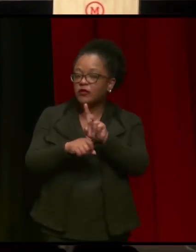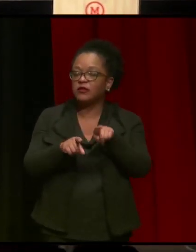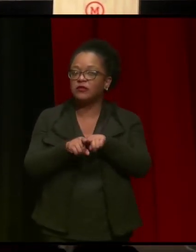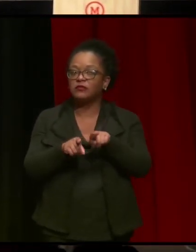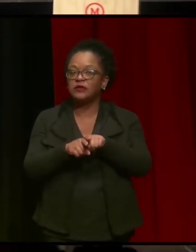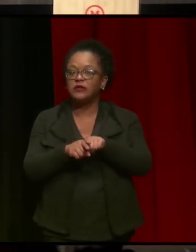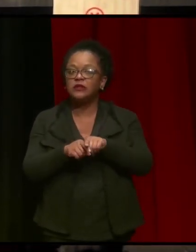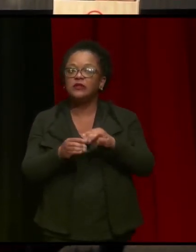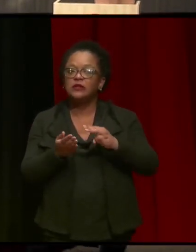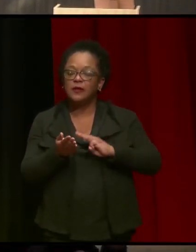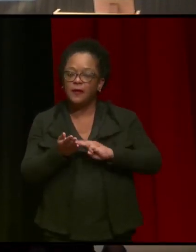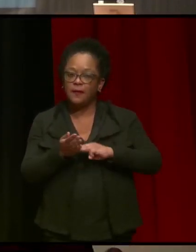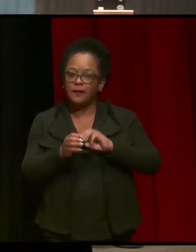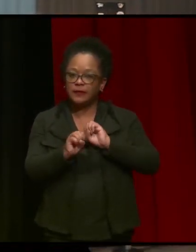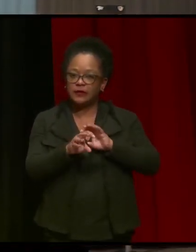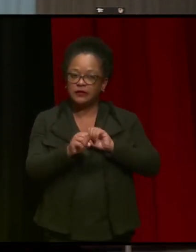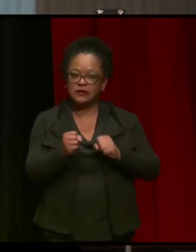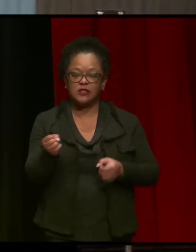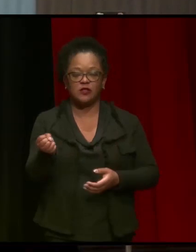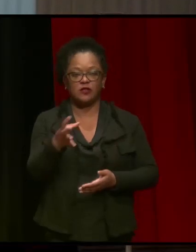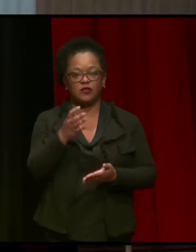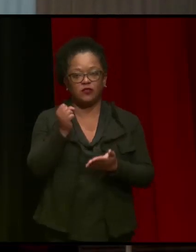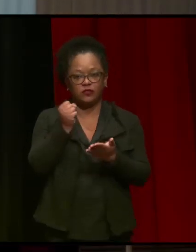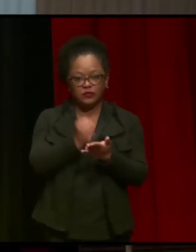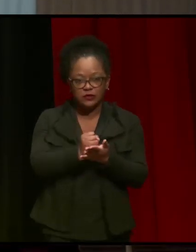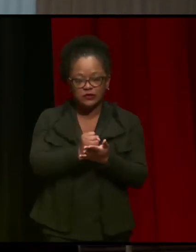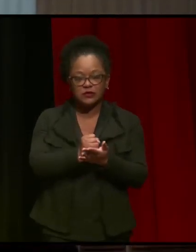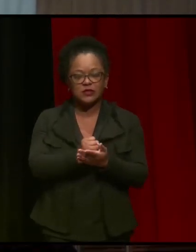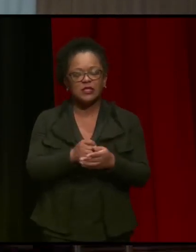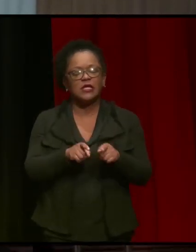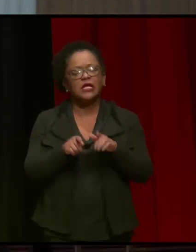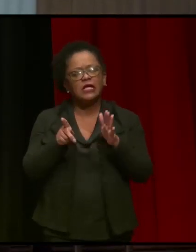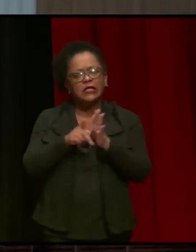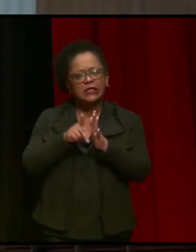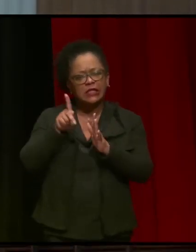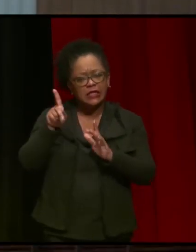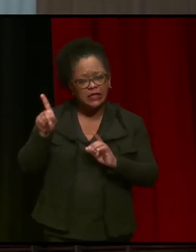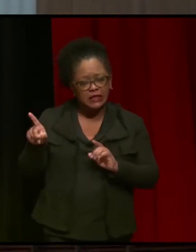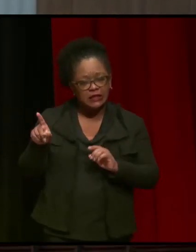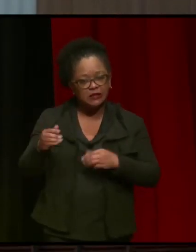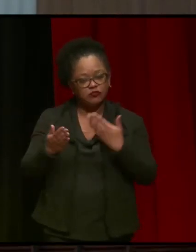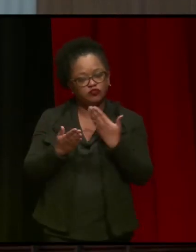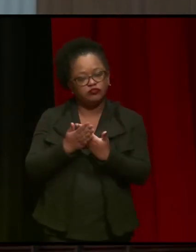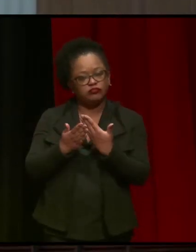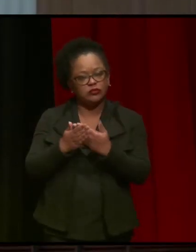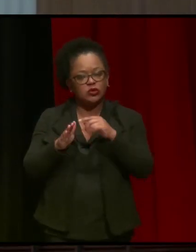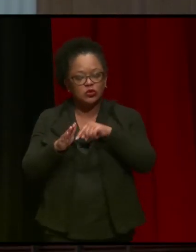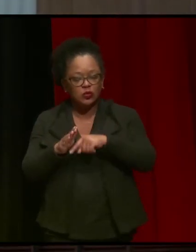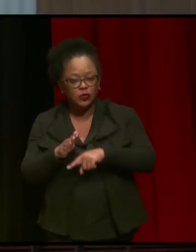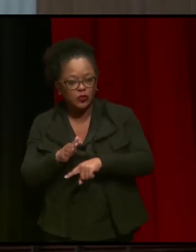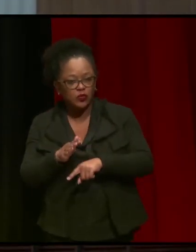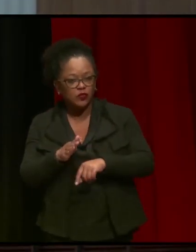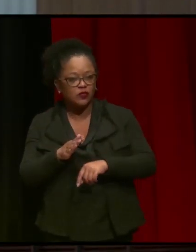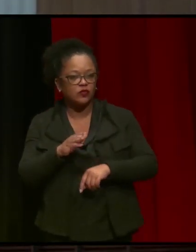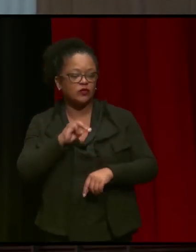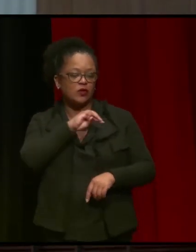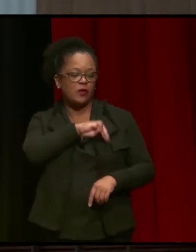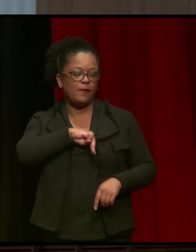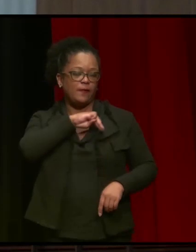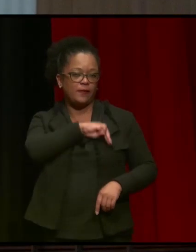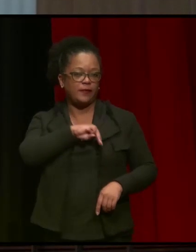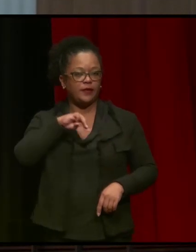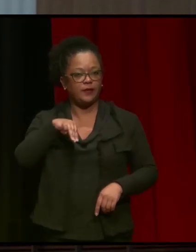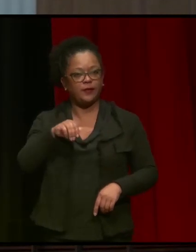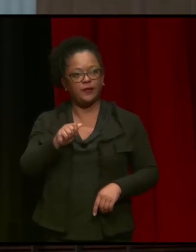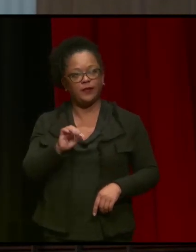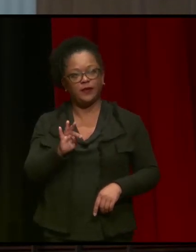Testamento, do seminário onde eu sou professor. Ele é um especialista no Evangelho de Mateus. Tem um comentário de